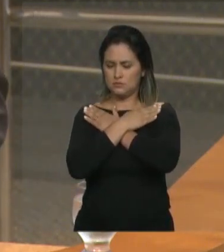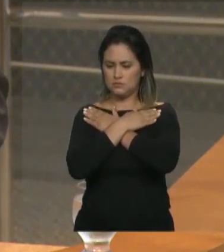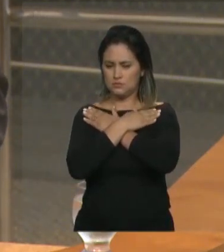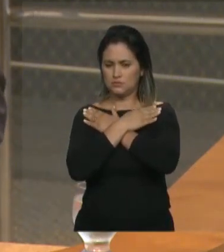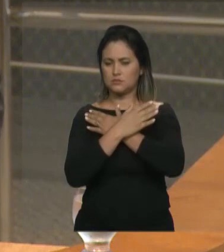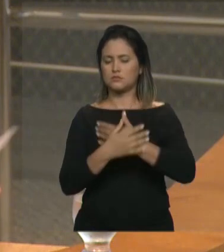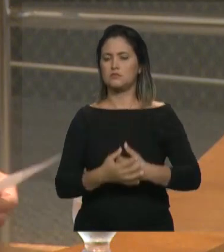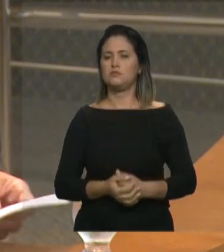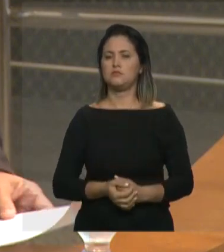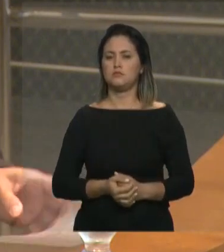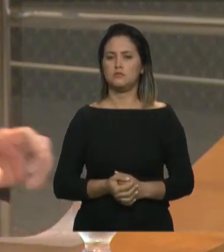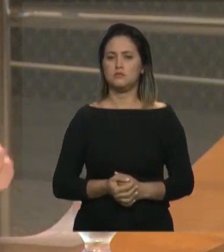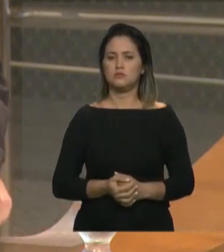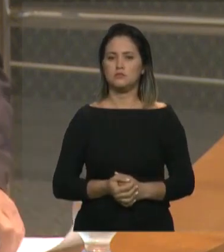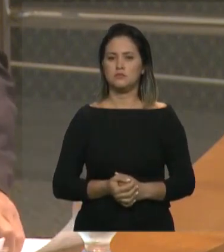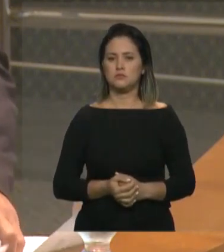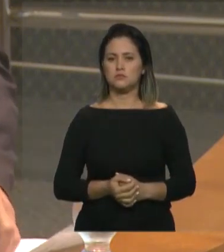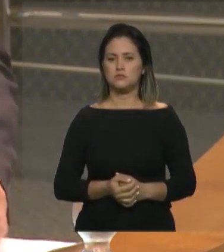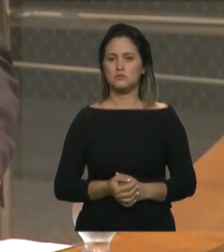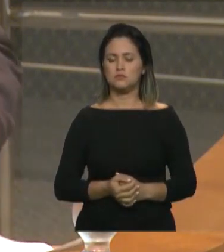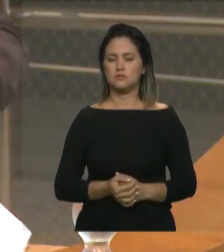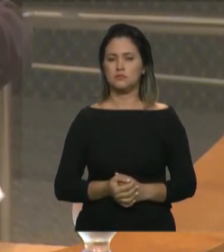ele.